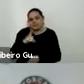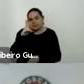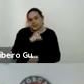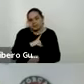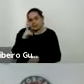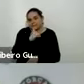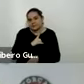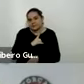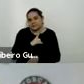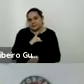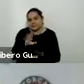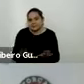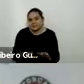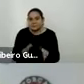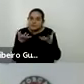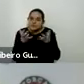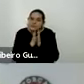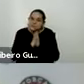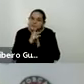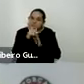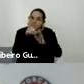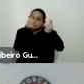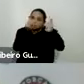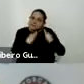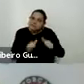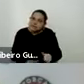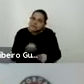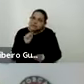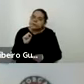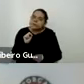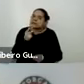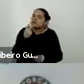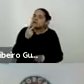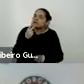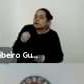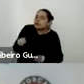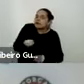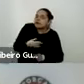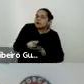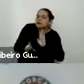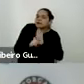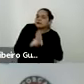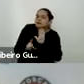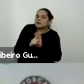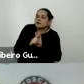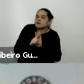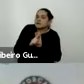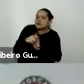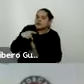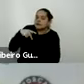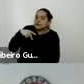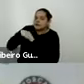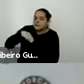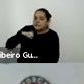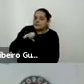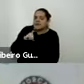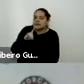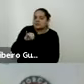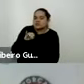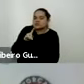favor, avaliasse essa nova medida provisória, que traz, com certeza, um conteúdo nefasto